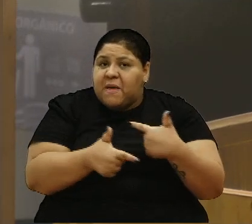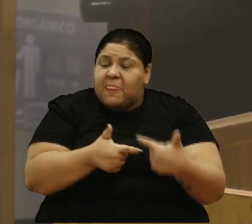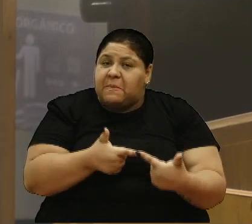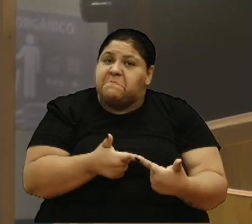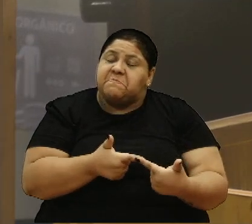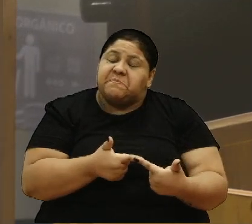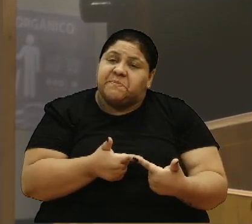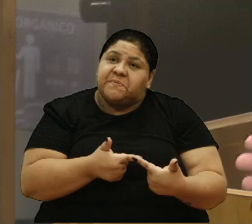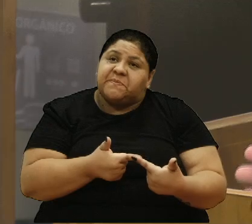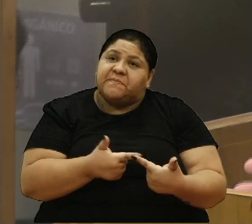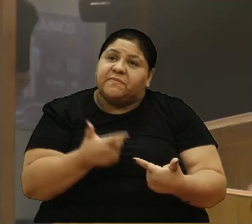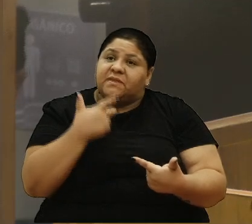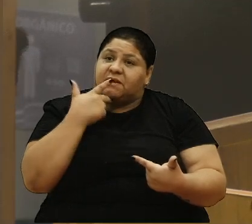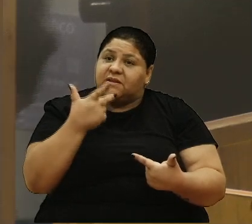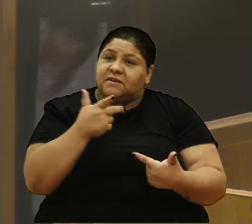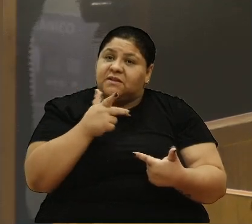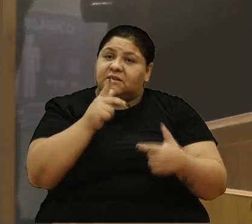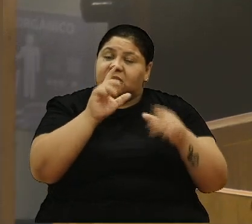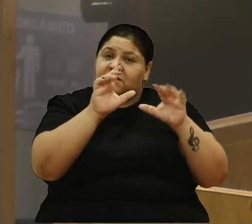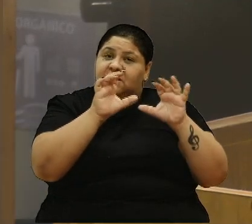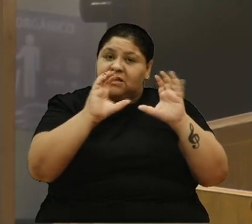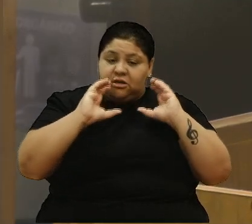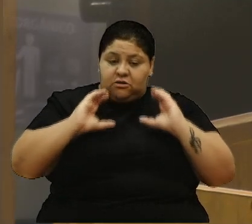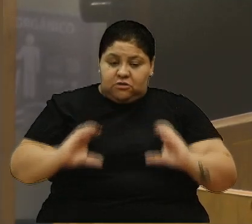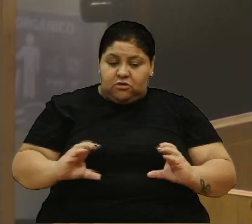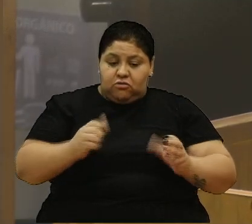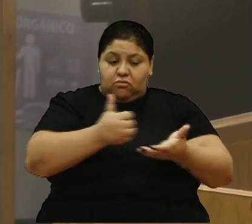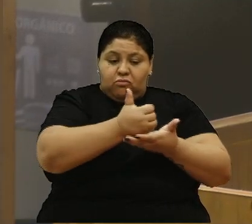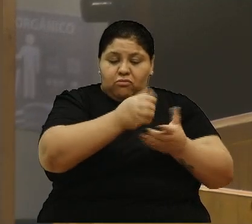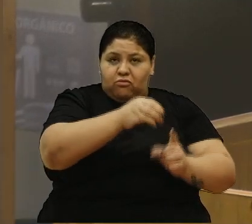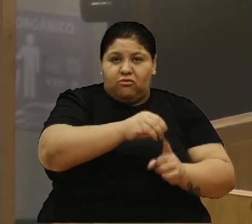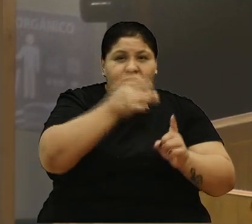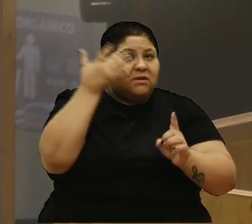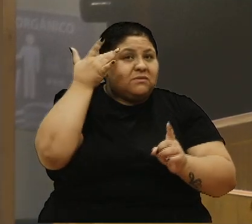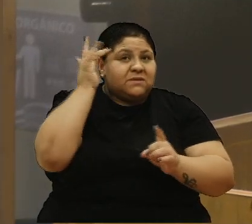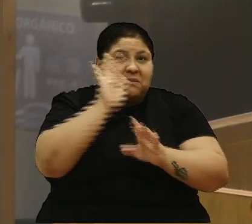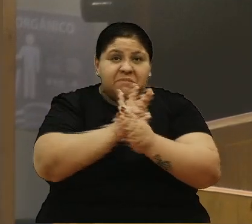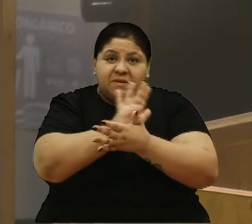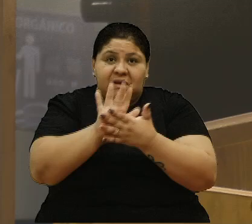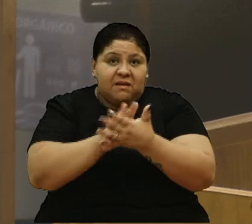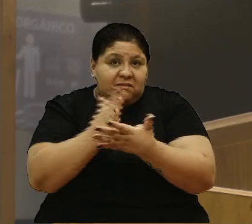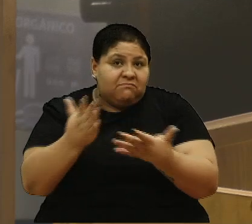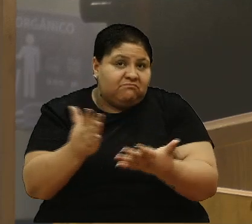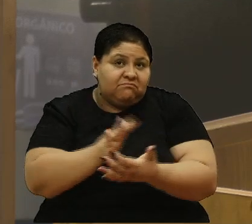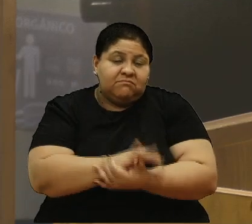e se disciplina com base nesses princípios e talvez nem saiba disso.